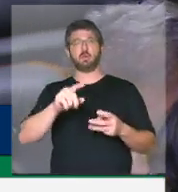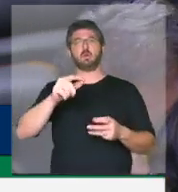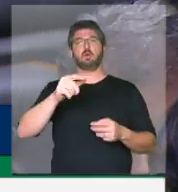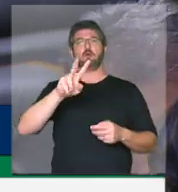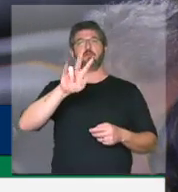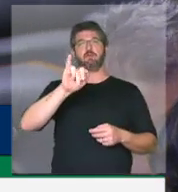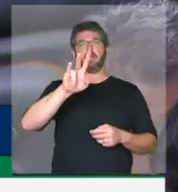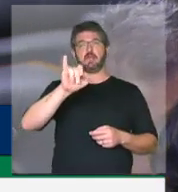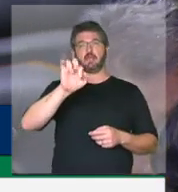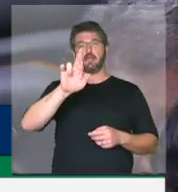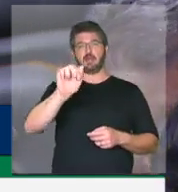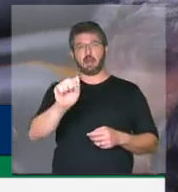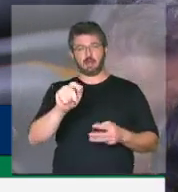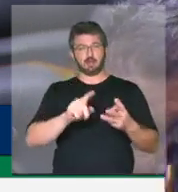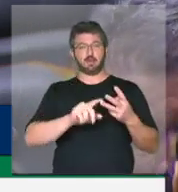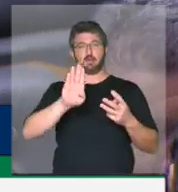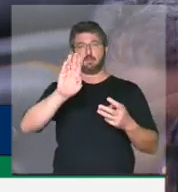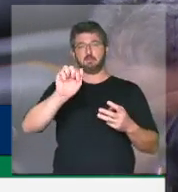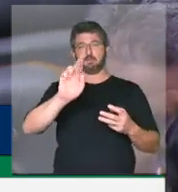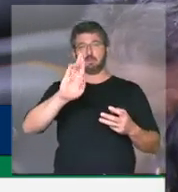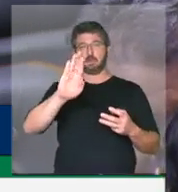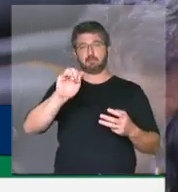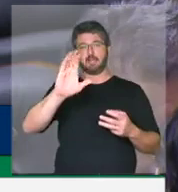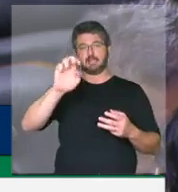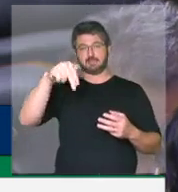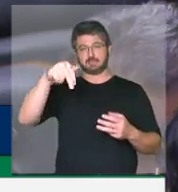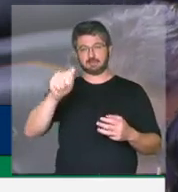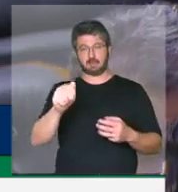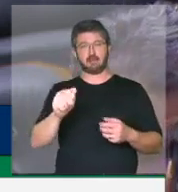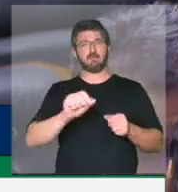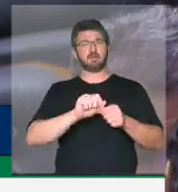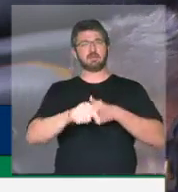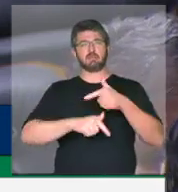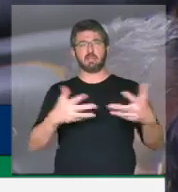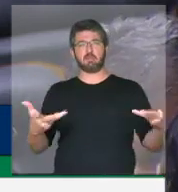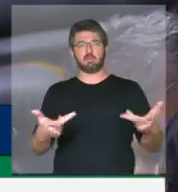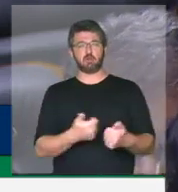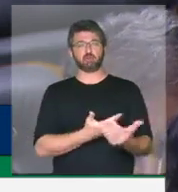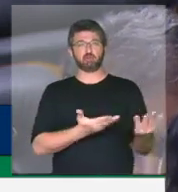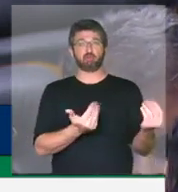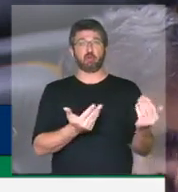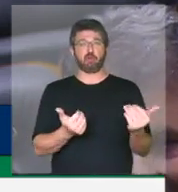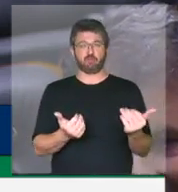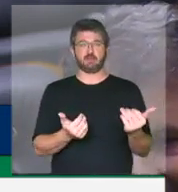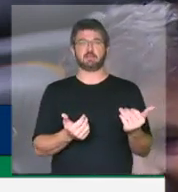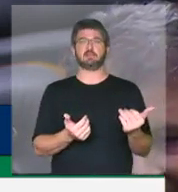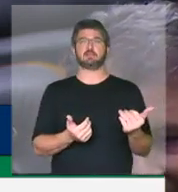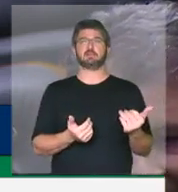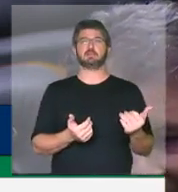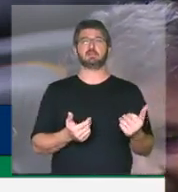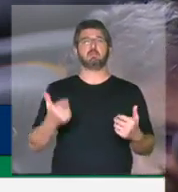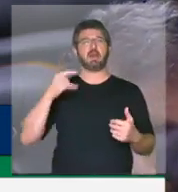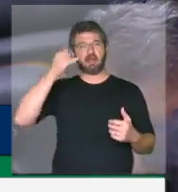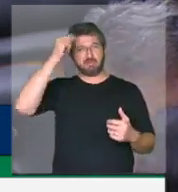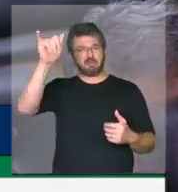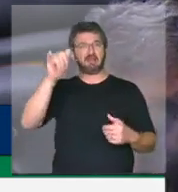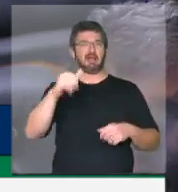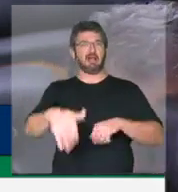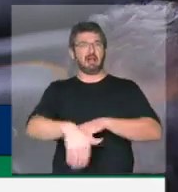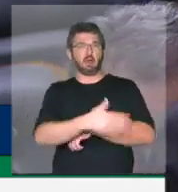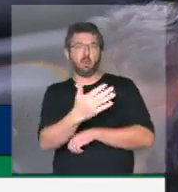que tem um trabalho brilhante, maravilhoso com a juventude, com os adolescentes para tirar da rua nessa